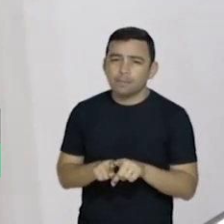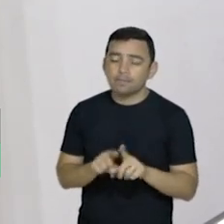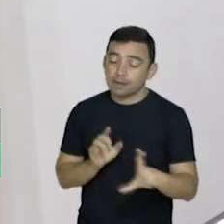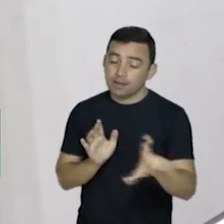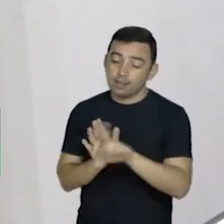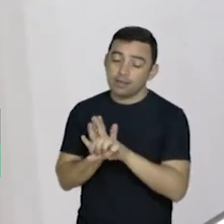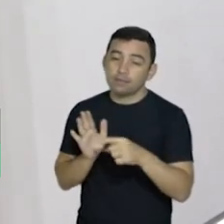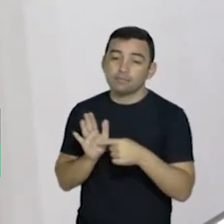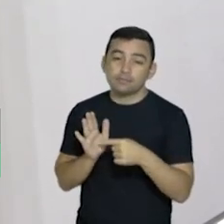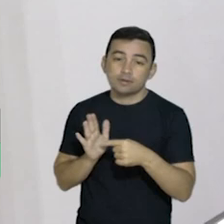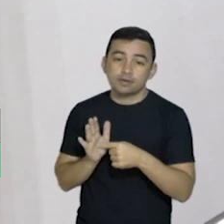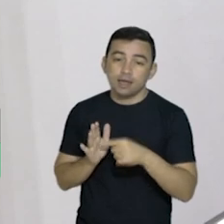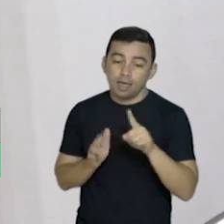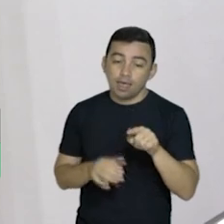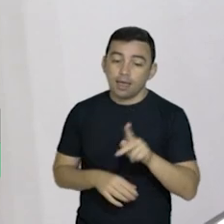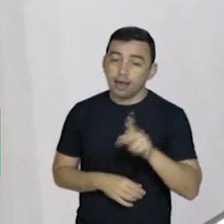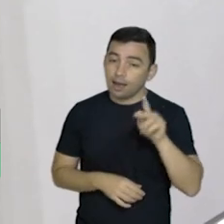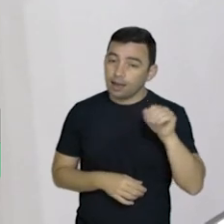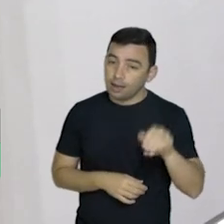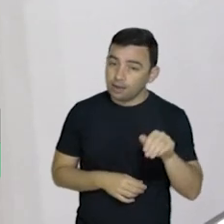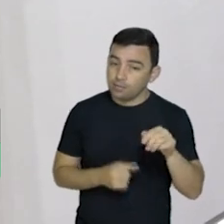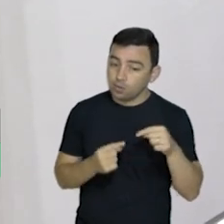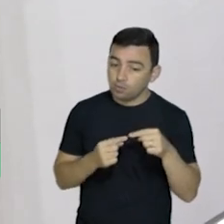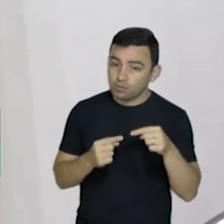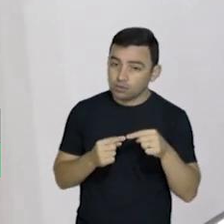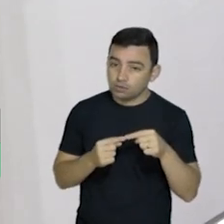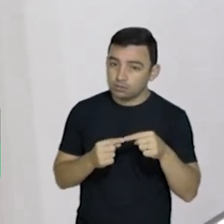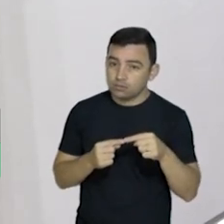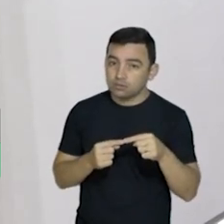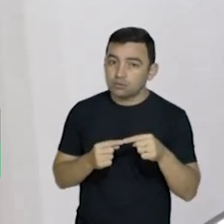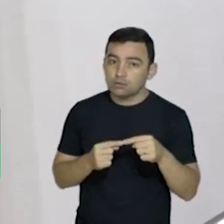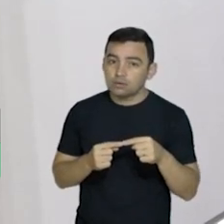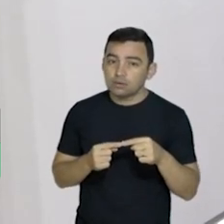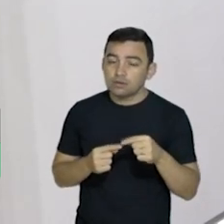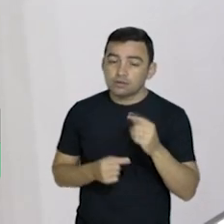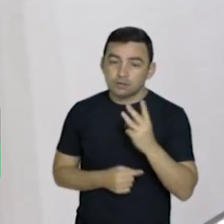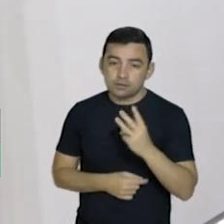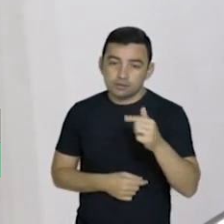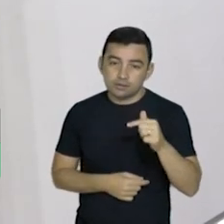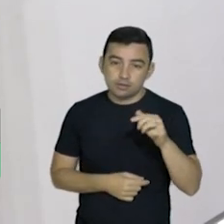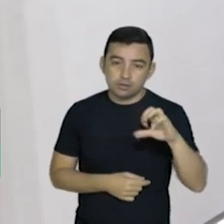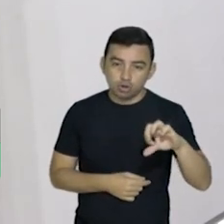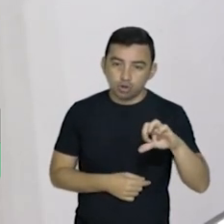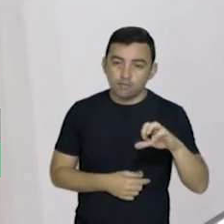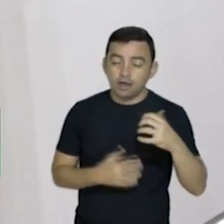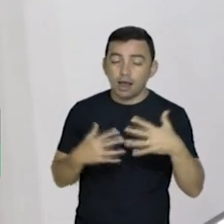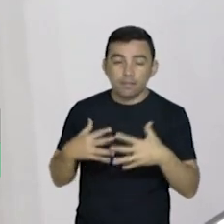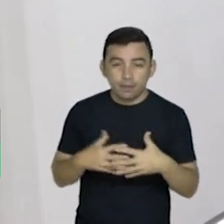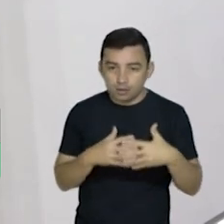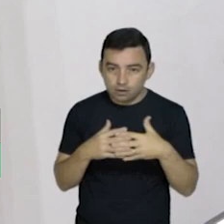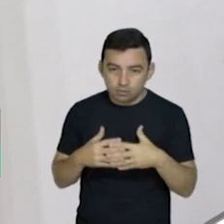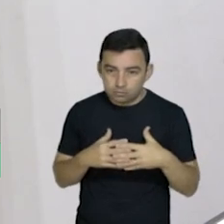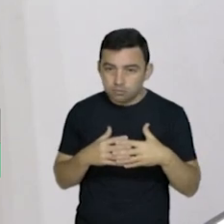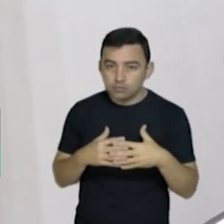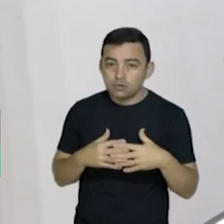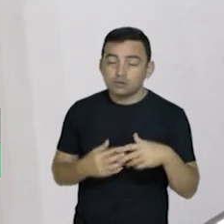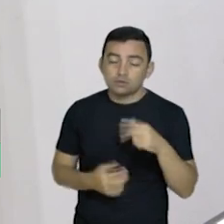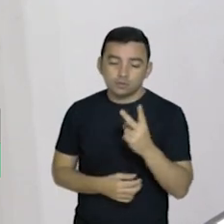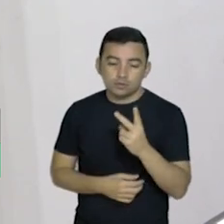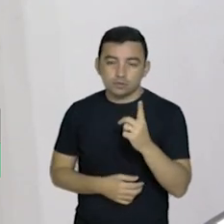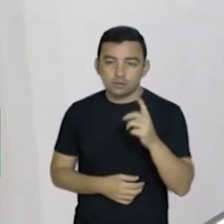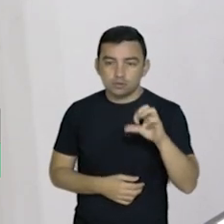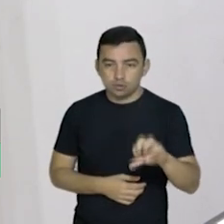lei por quilômetro rodado 379 para guinchar caminhões 219 para